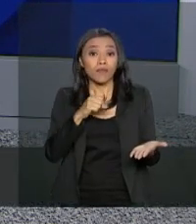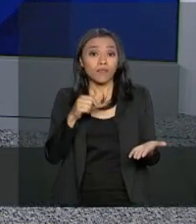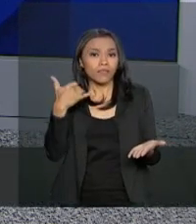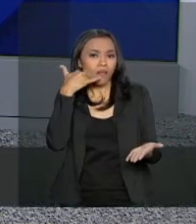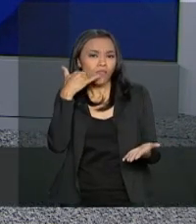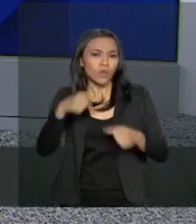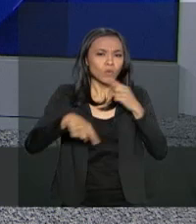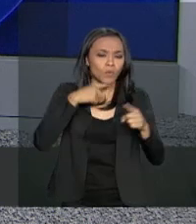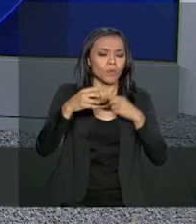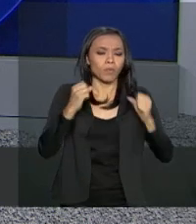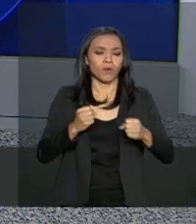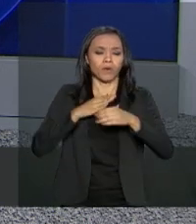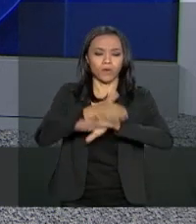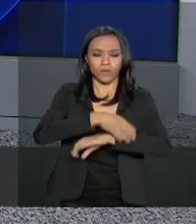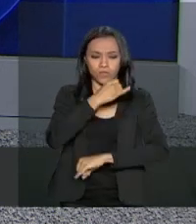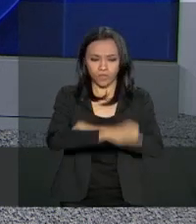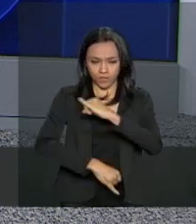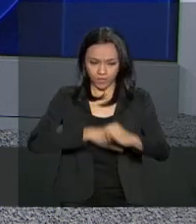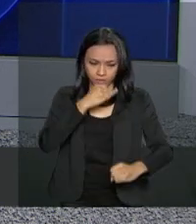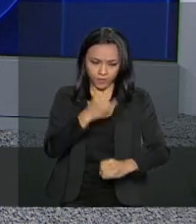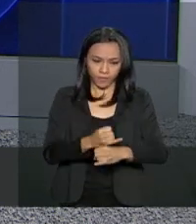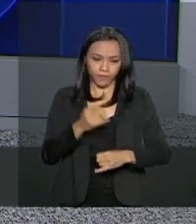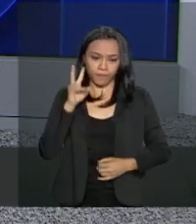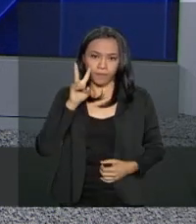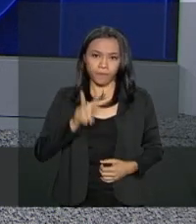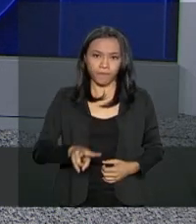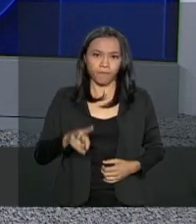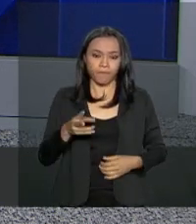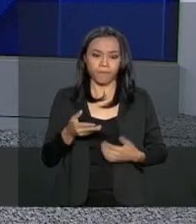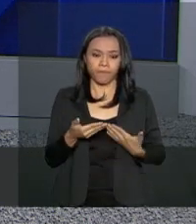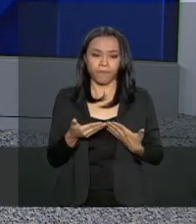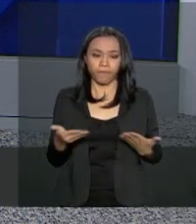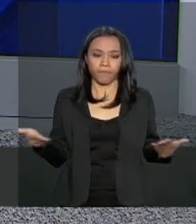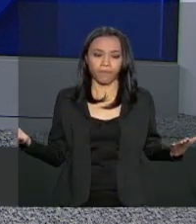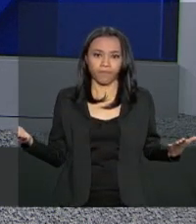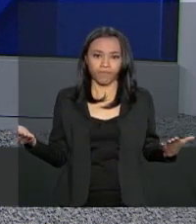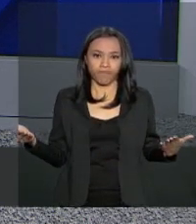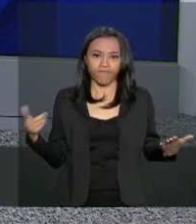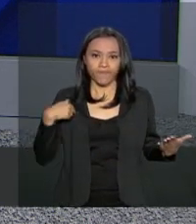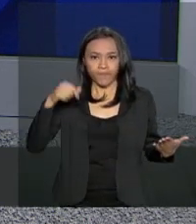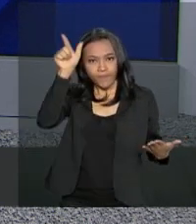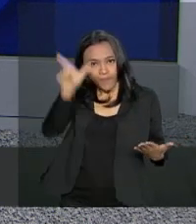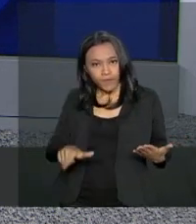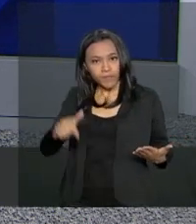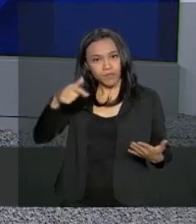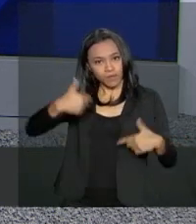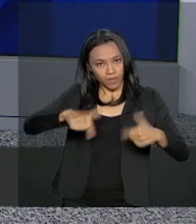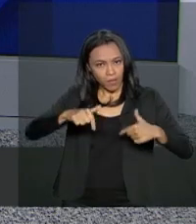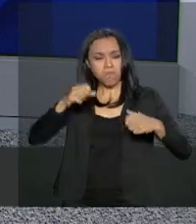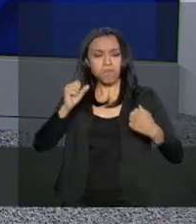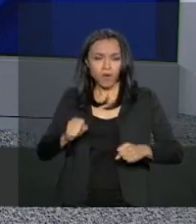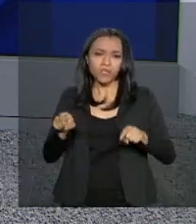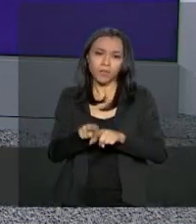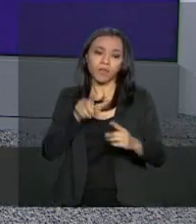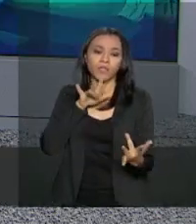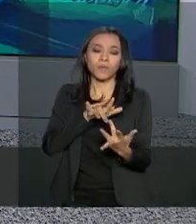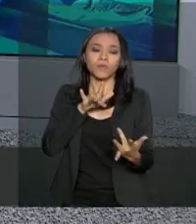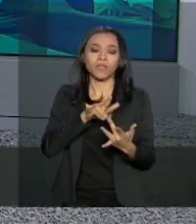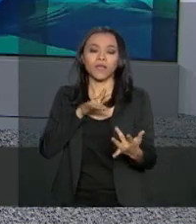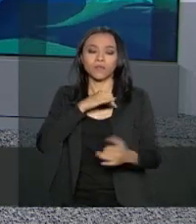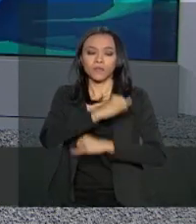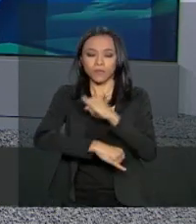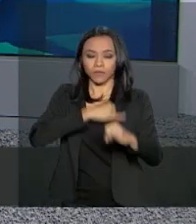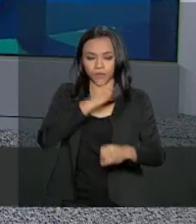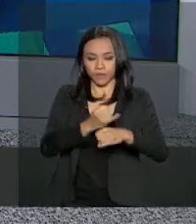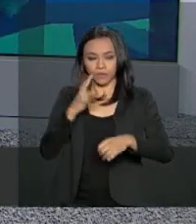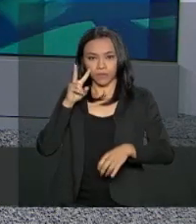telefone 0 800 726 02 07 o trabalhador pode fazer uma consulta ainda no site